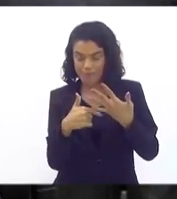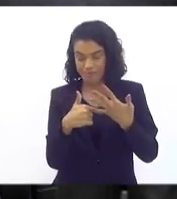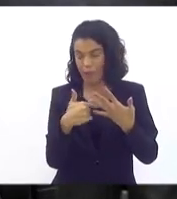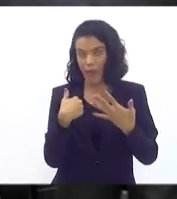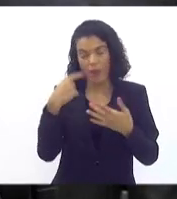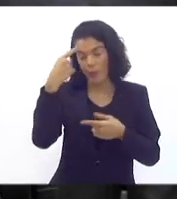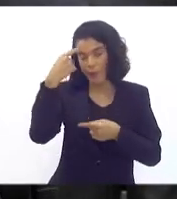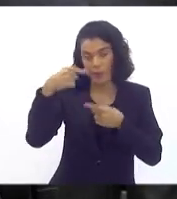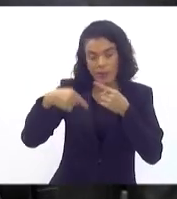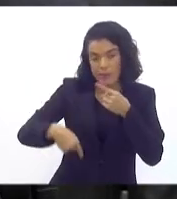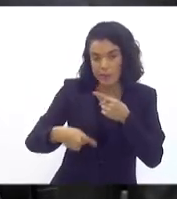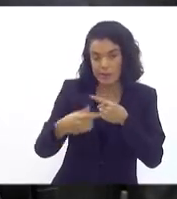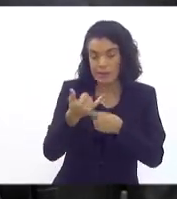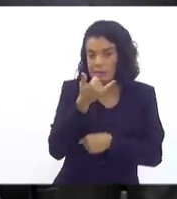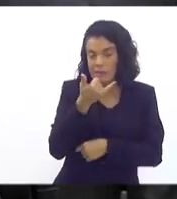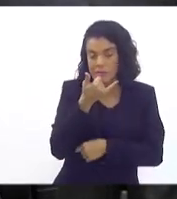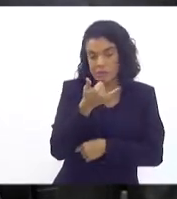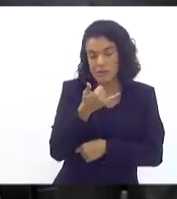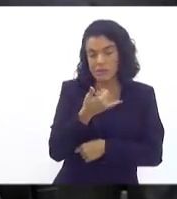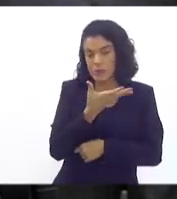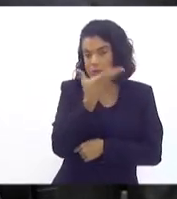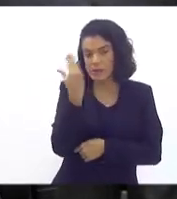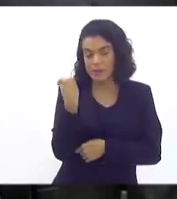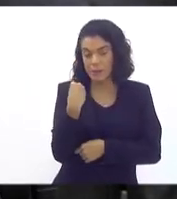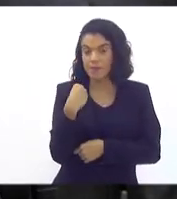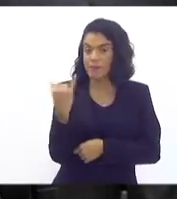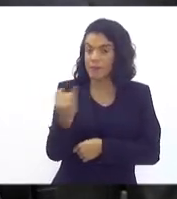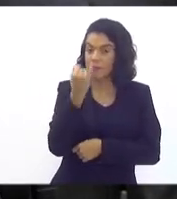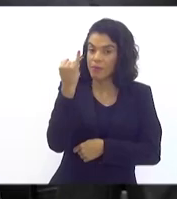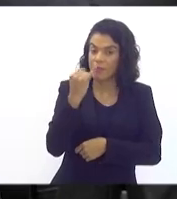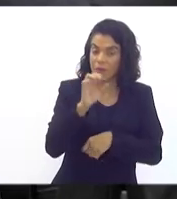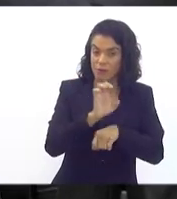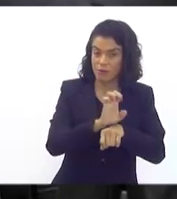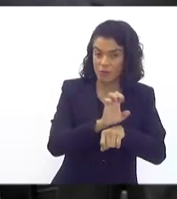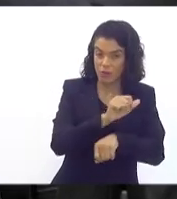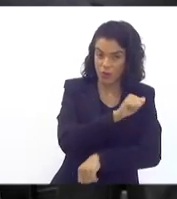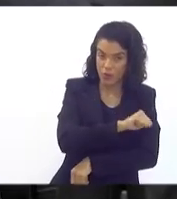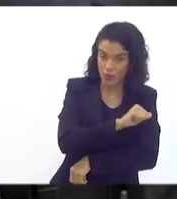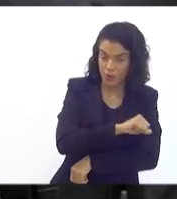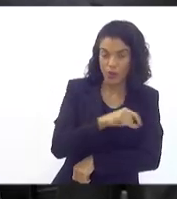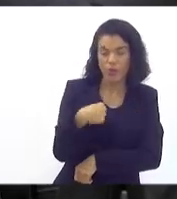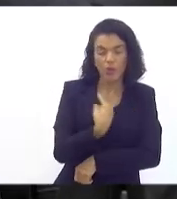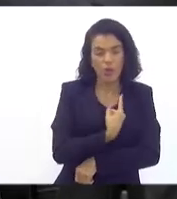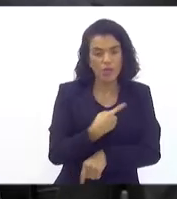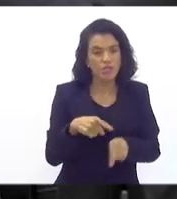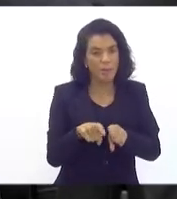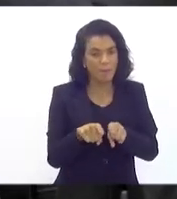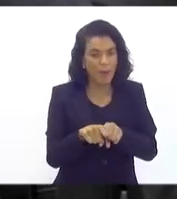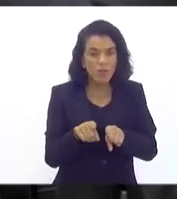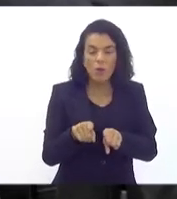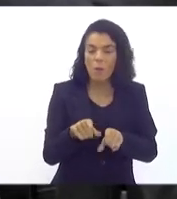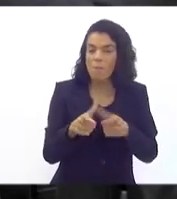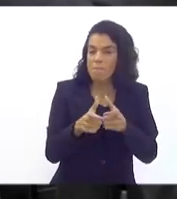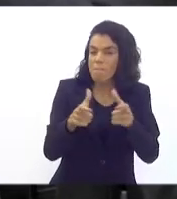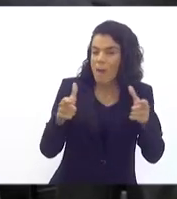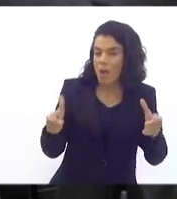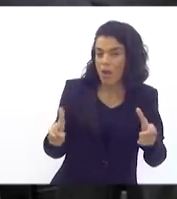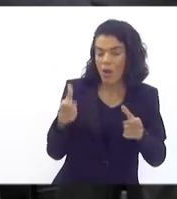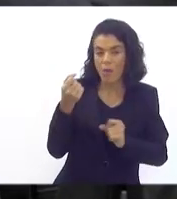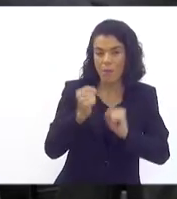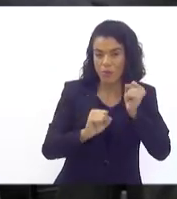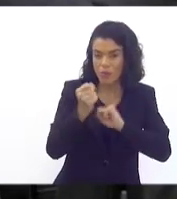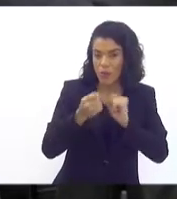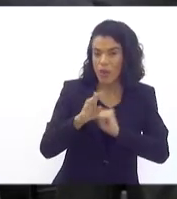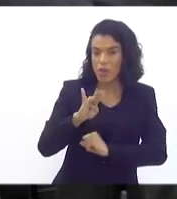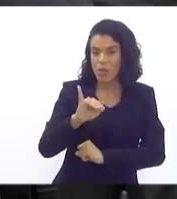passando aqui um ponto que é importante aqui para o estado do Rio de Janeiro nós somos também um dos maiores produtores de biogás e